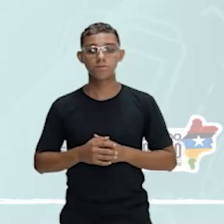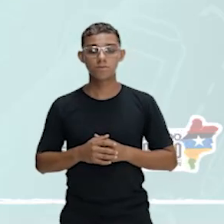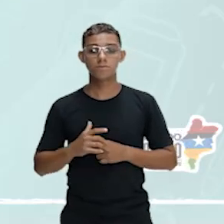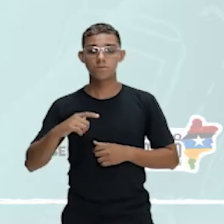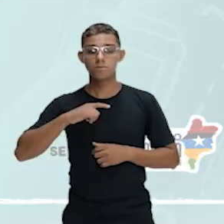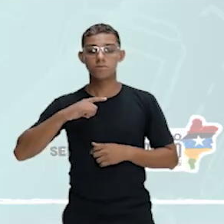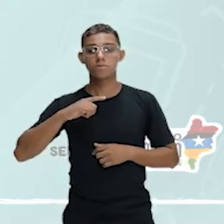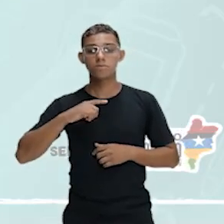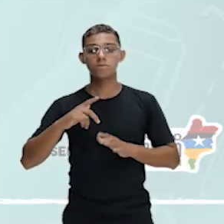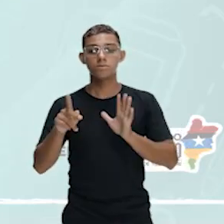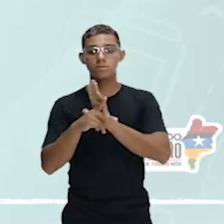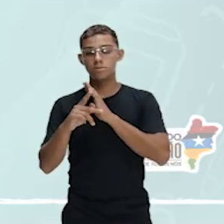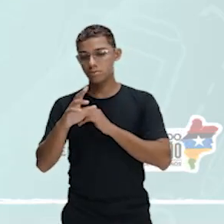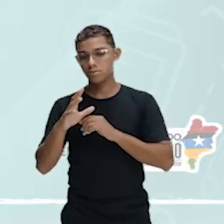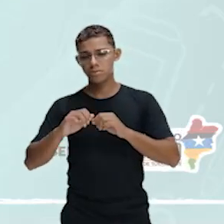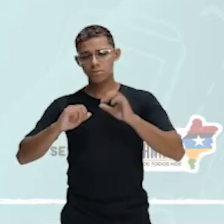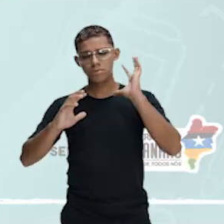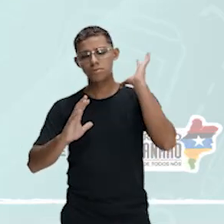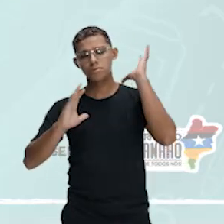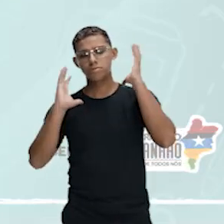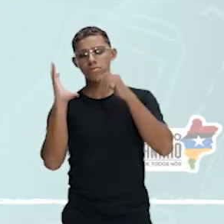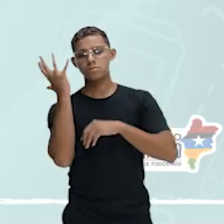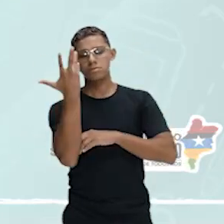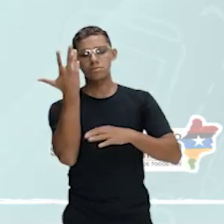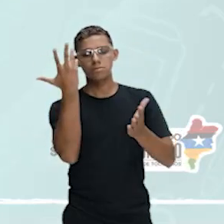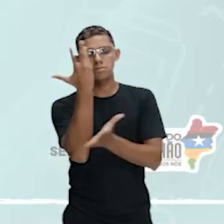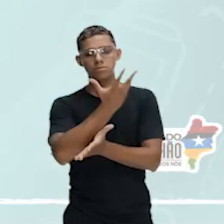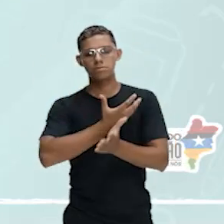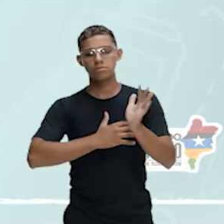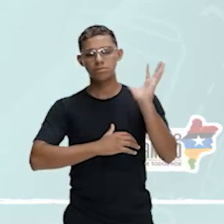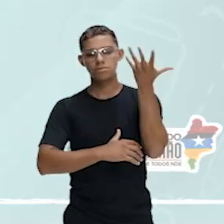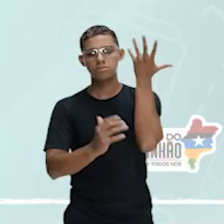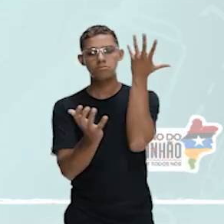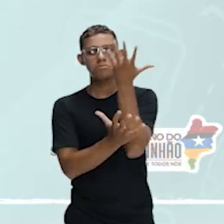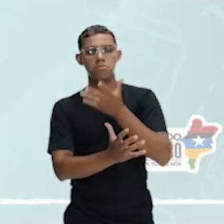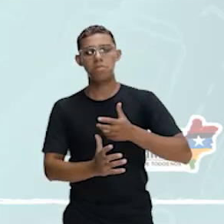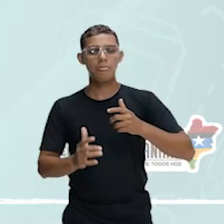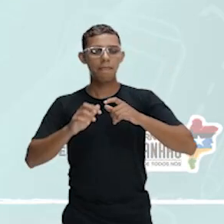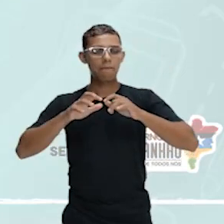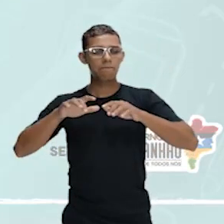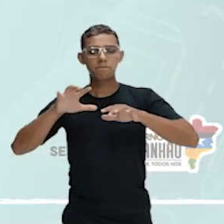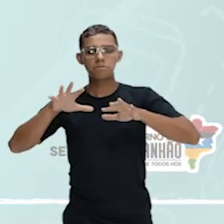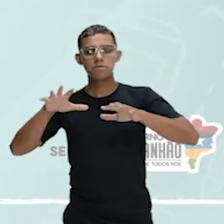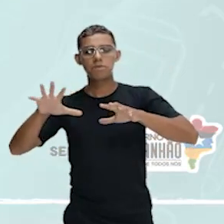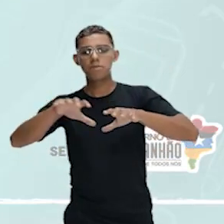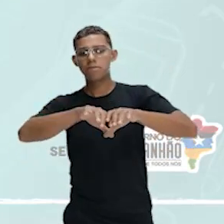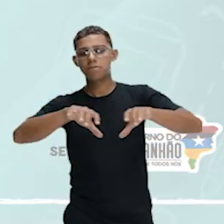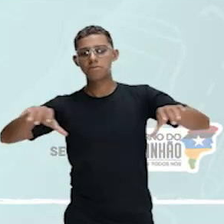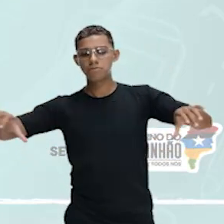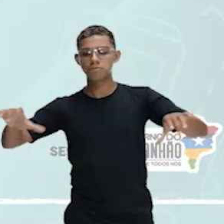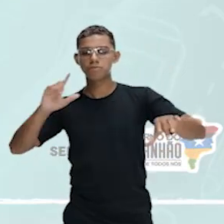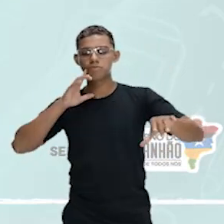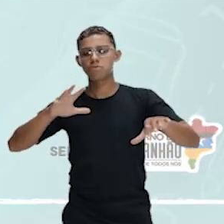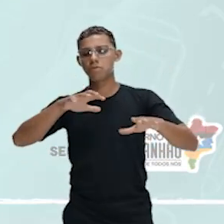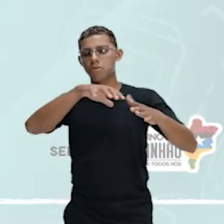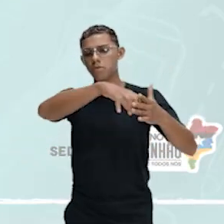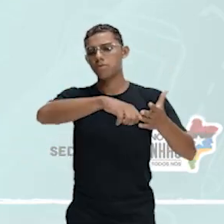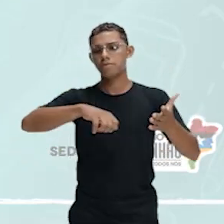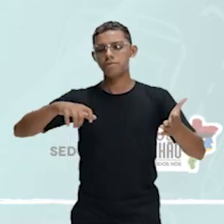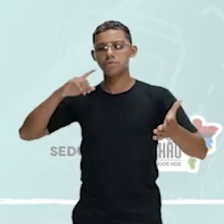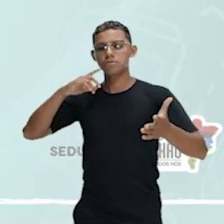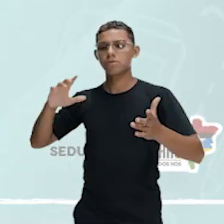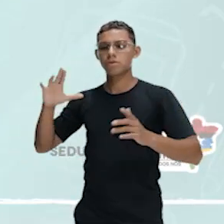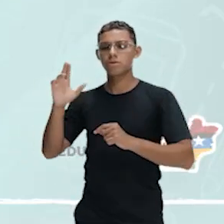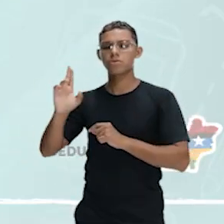araucárias tem sido intensamente devastada pelo ser humano, principalmente pela exploração excessiva de madeira, com a reposição